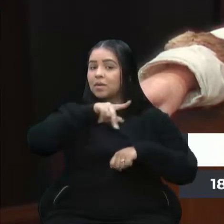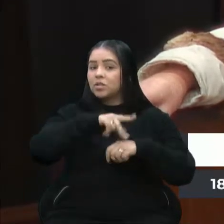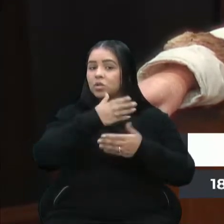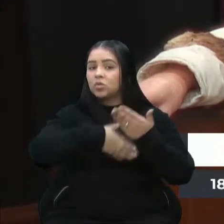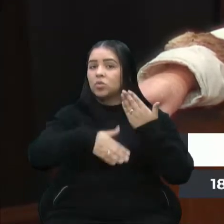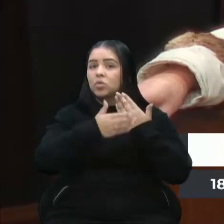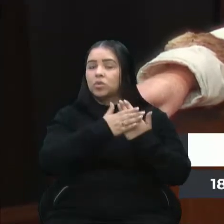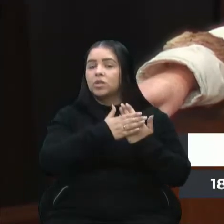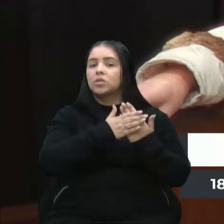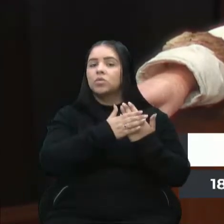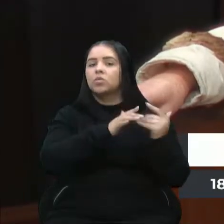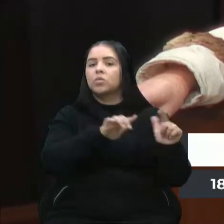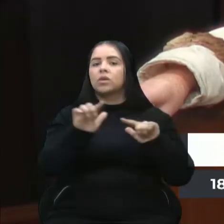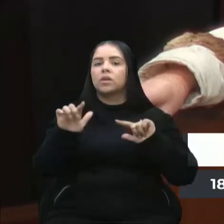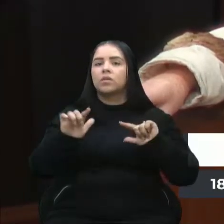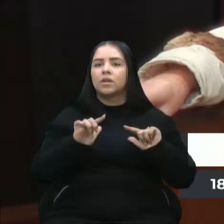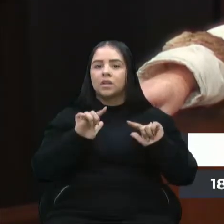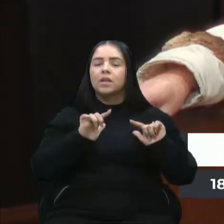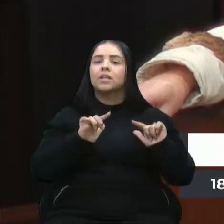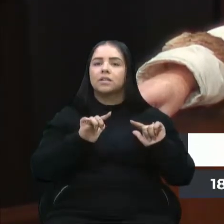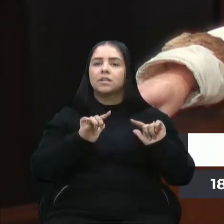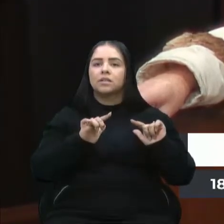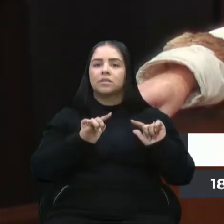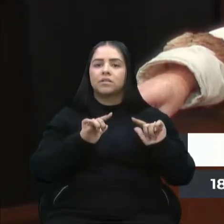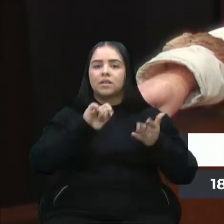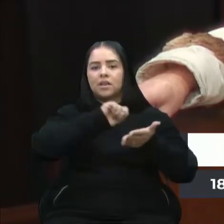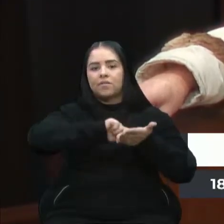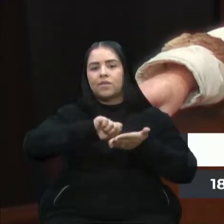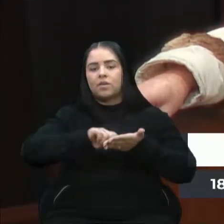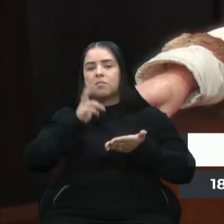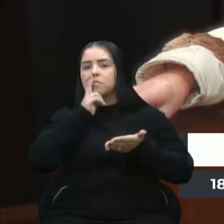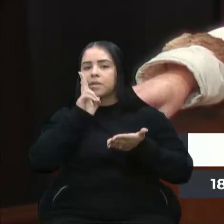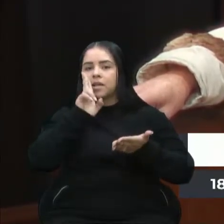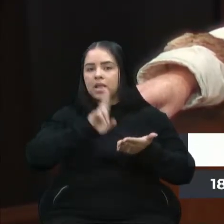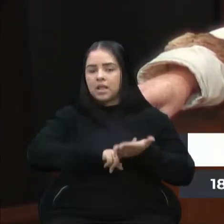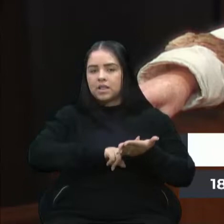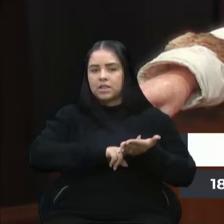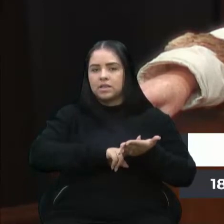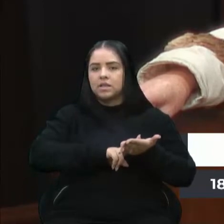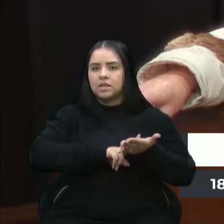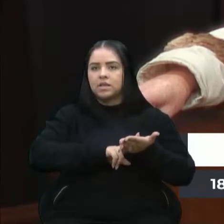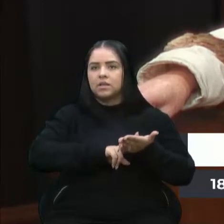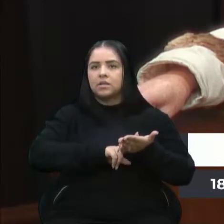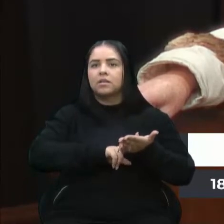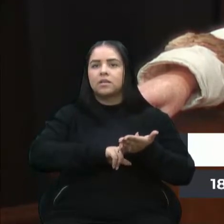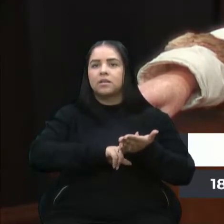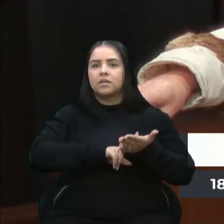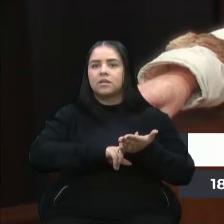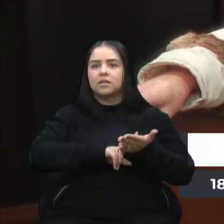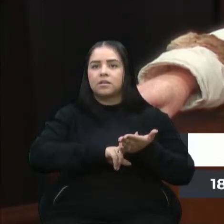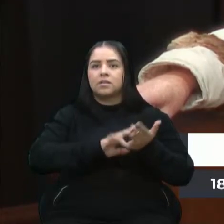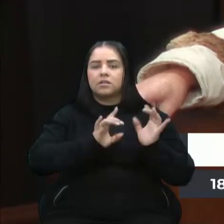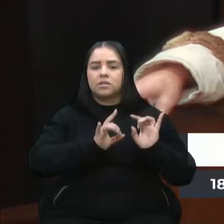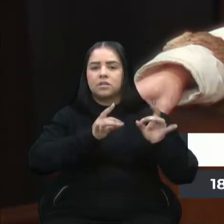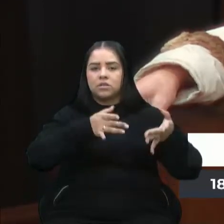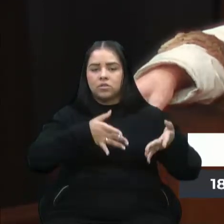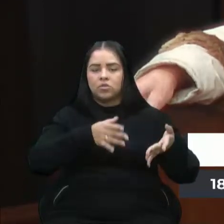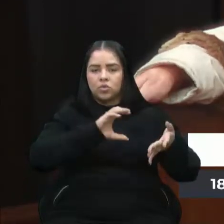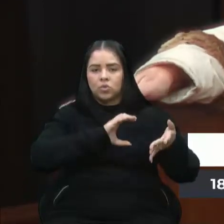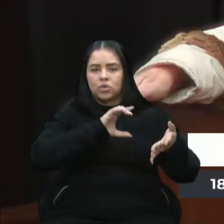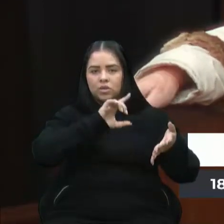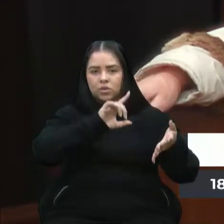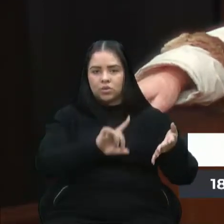unidades federativas, abriram mão, escreveram uma carta da sua função de coordenadores